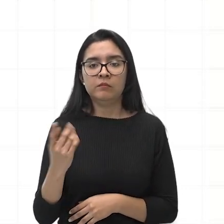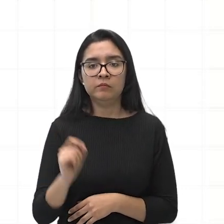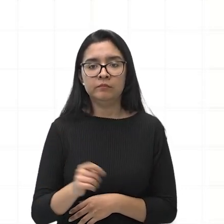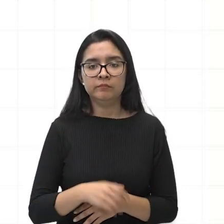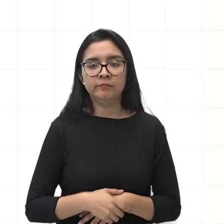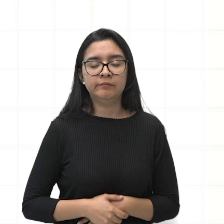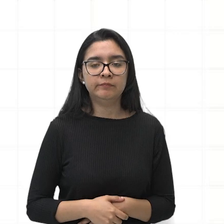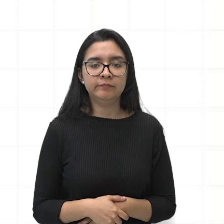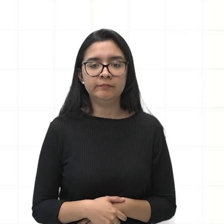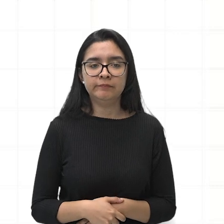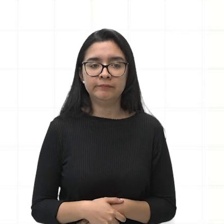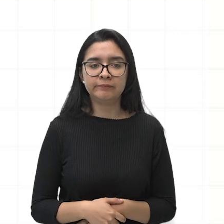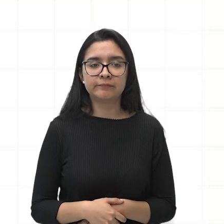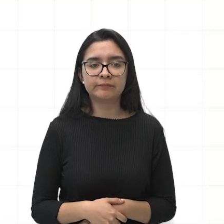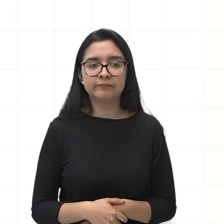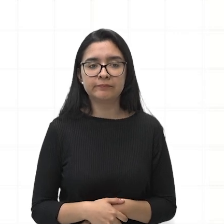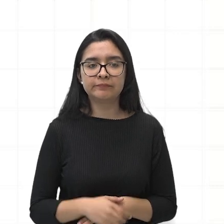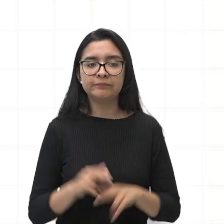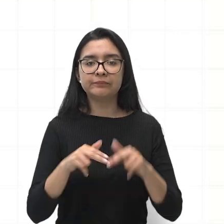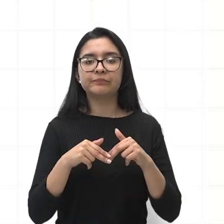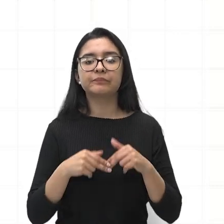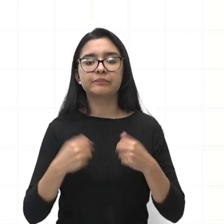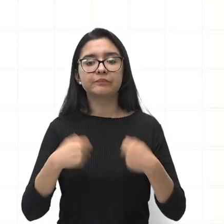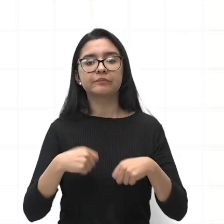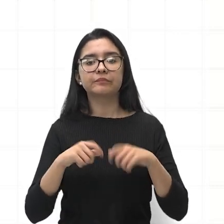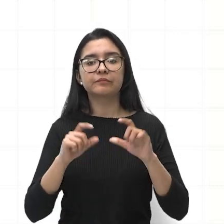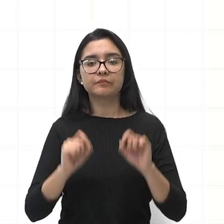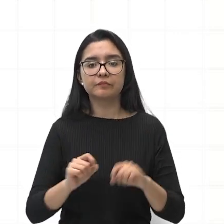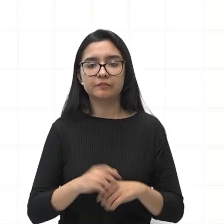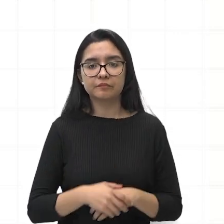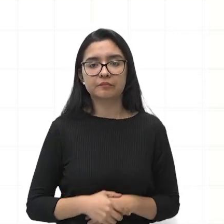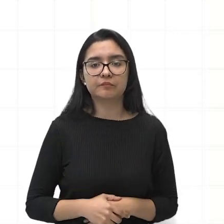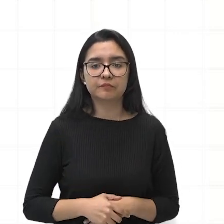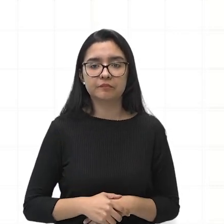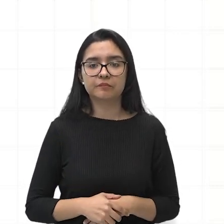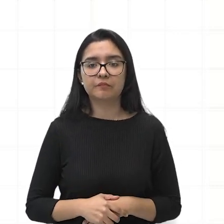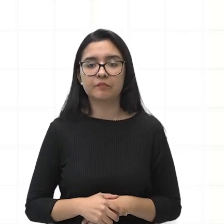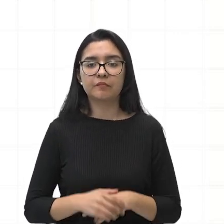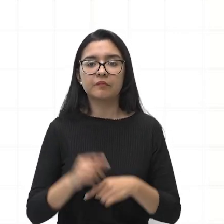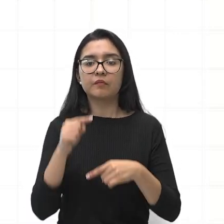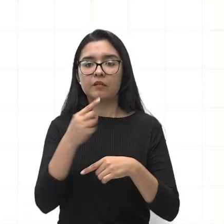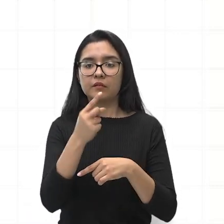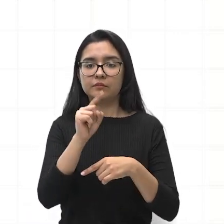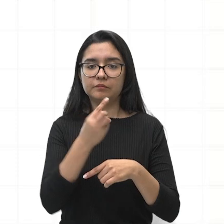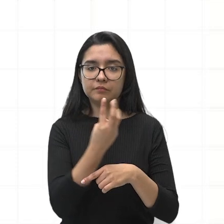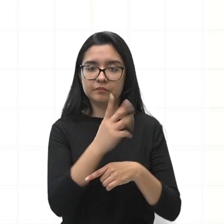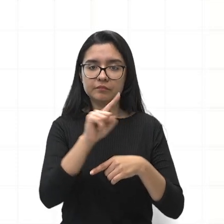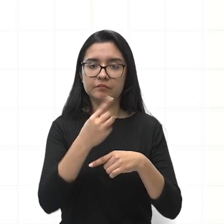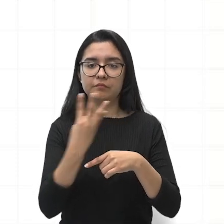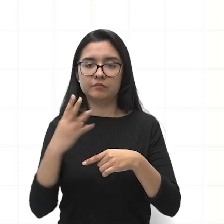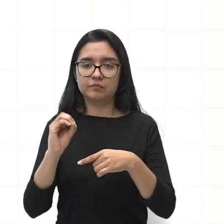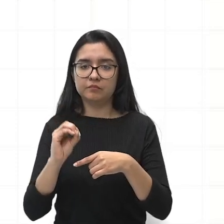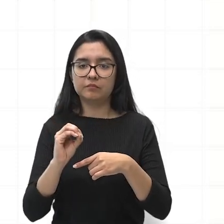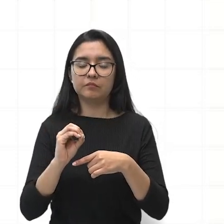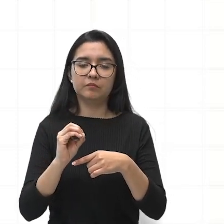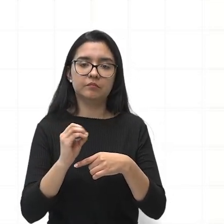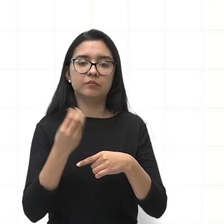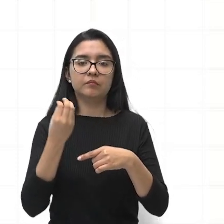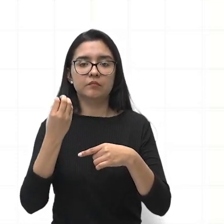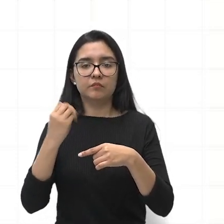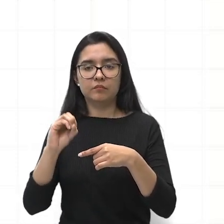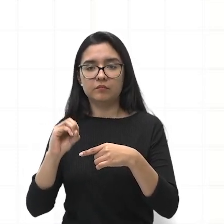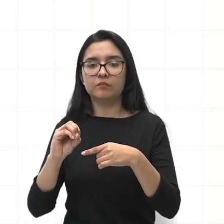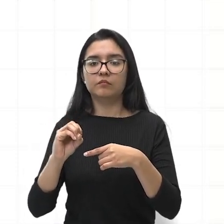355. Por quê? Né? Só vou ter que igualar as casas decimais, uma casa decimal aqui, uma casa decimal aqui. O zero não